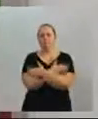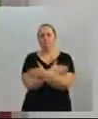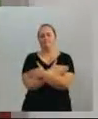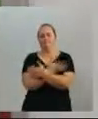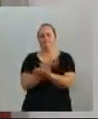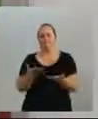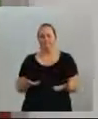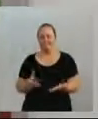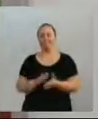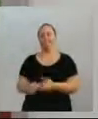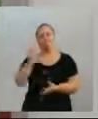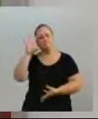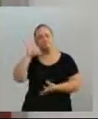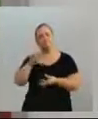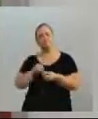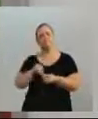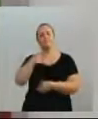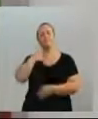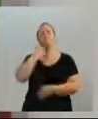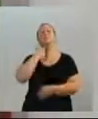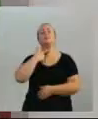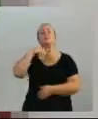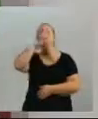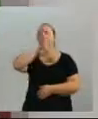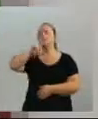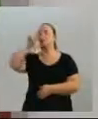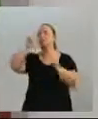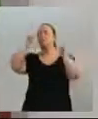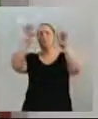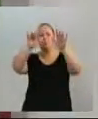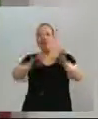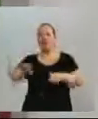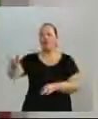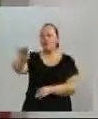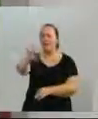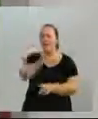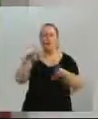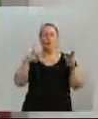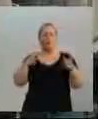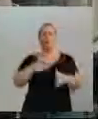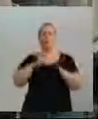concluir, desejo que Deus abençoe seus lares e suas famílias como tem abençoado a mim. Obrigado, um grande abraço.